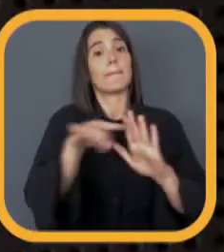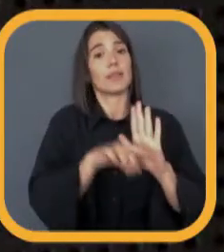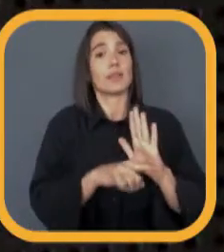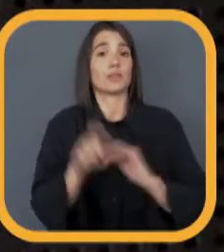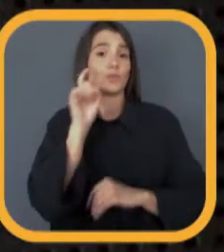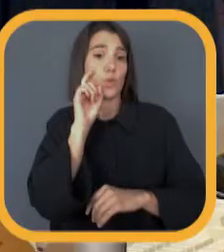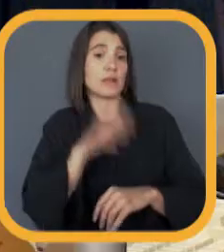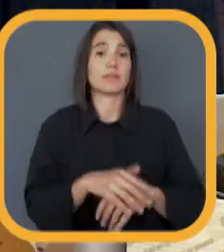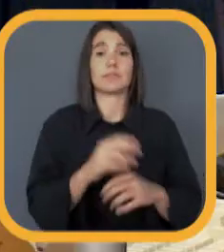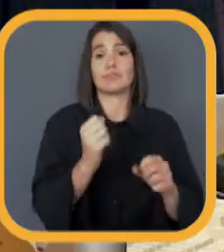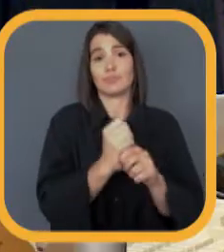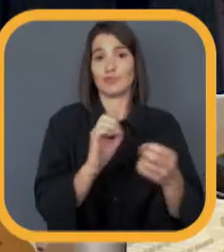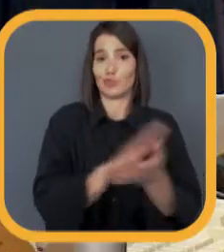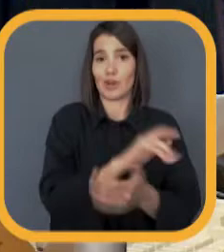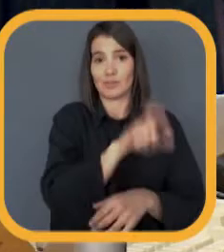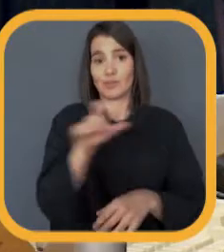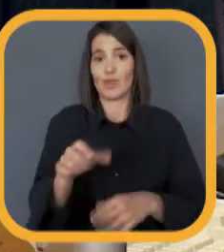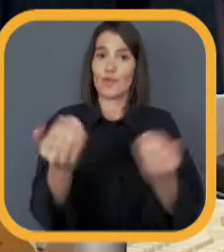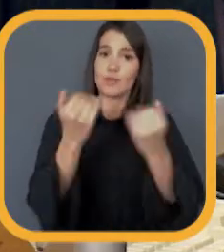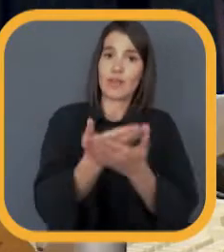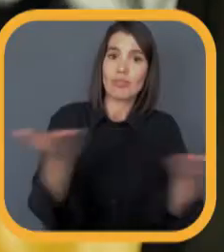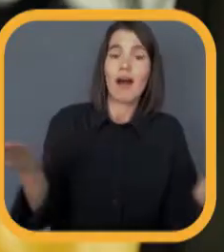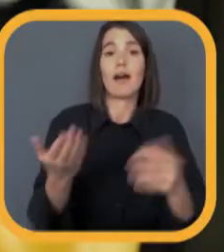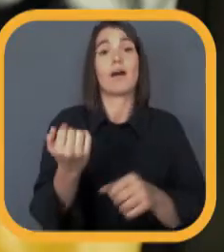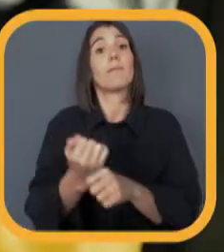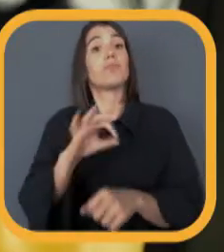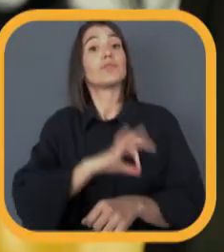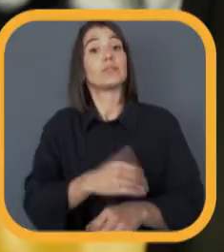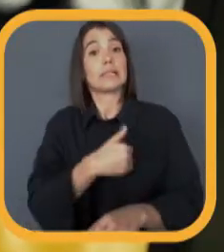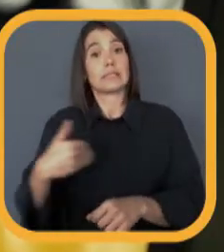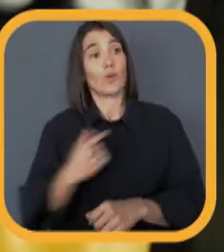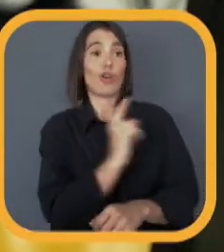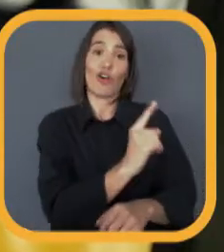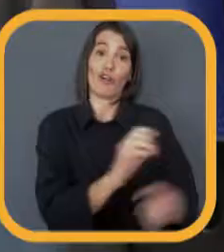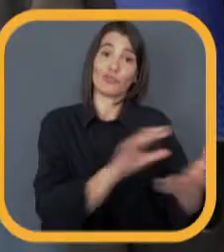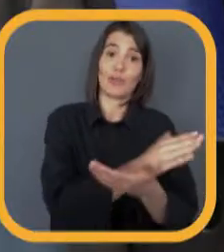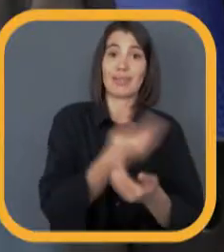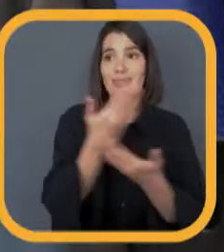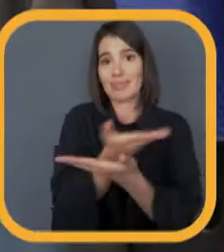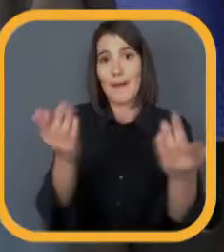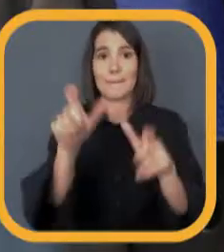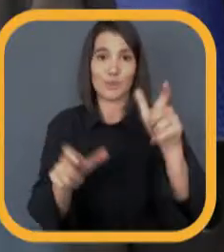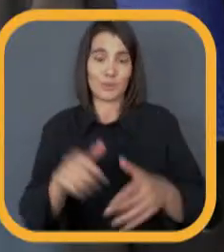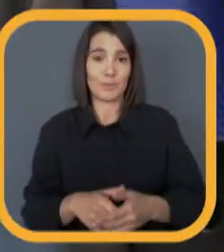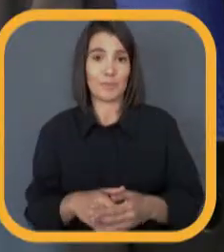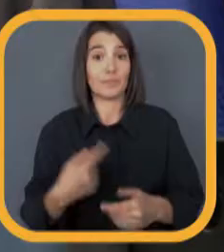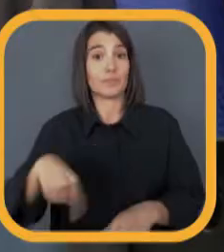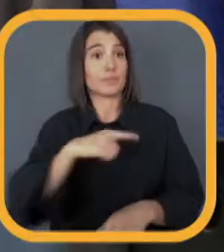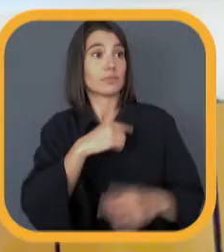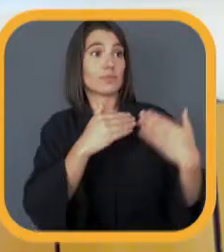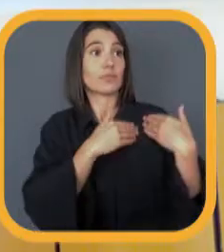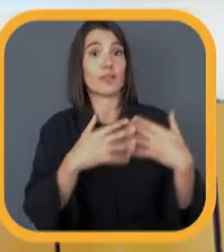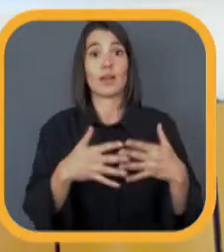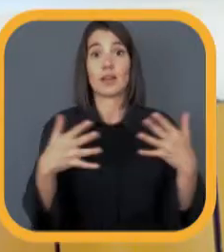divulgação das medidas de segurança. São os jornalistas que partilham a informação dos profissionais de saúde com as pessoas. Tivemos um papel